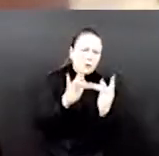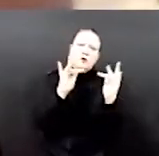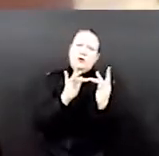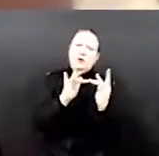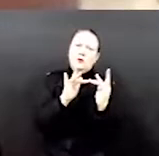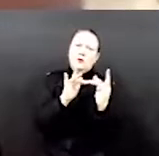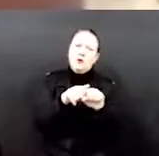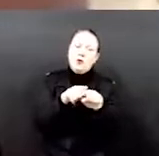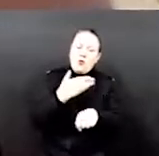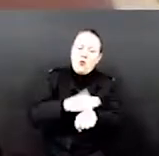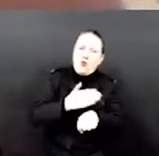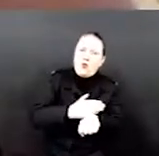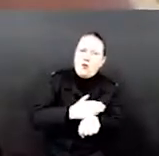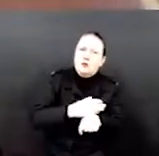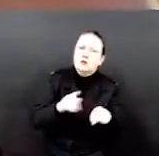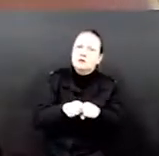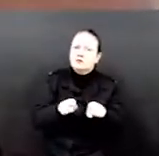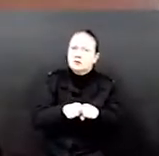a primeira formação que eu fiz na pós.